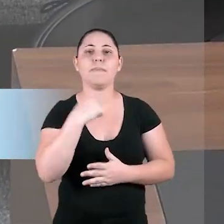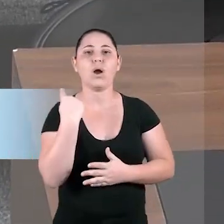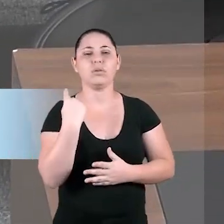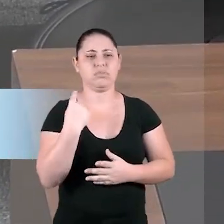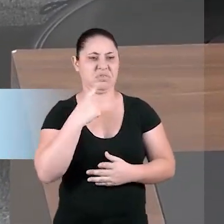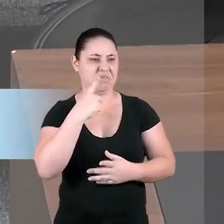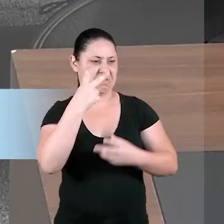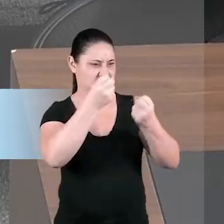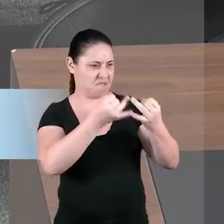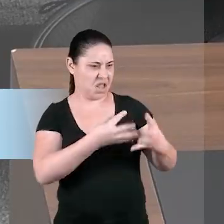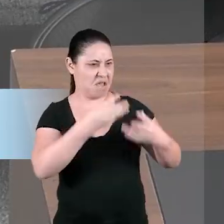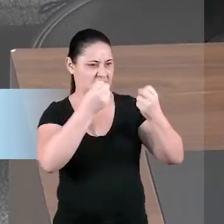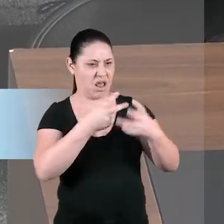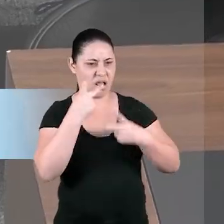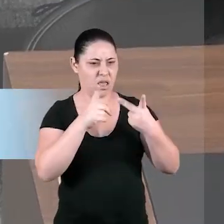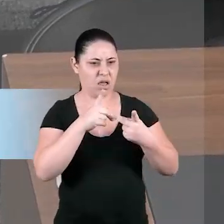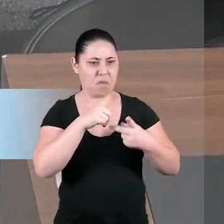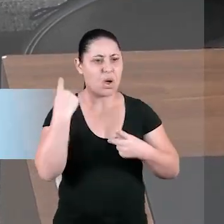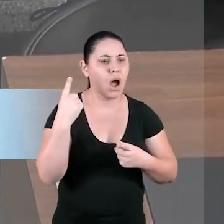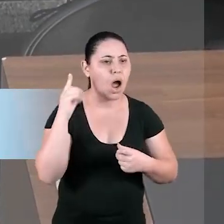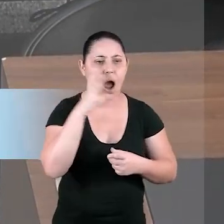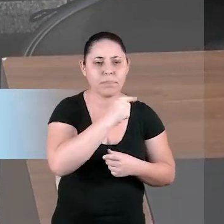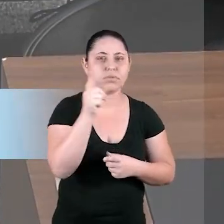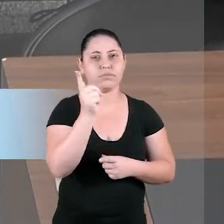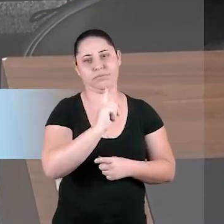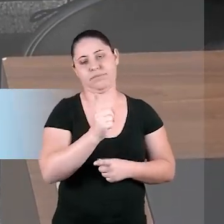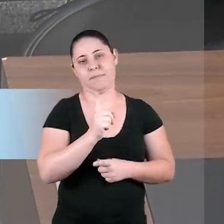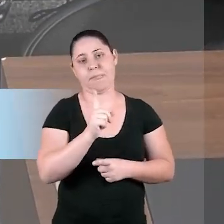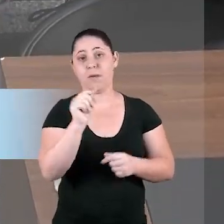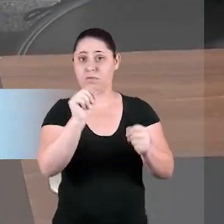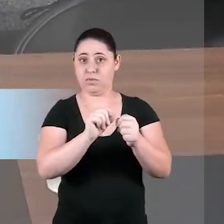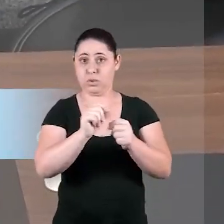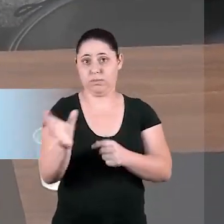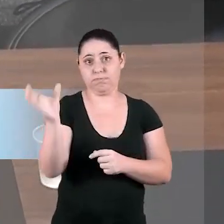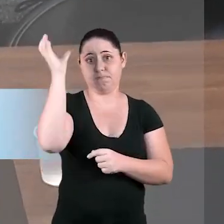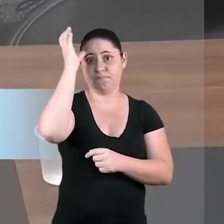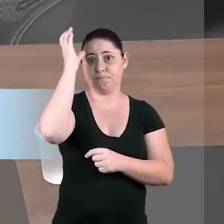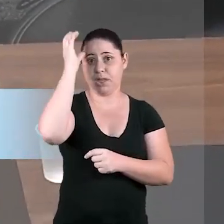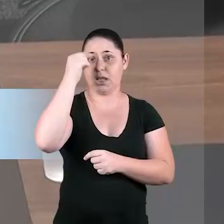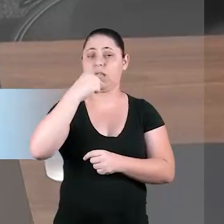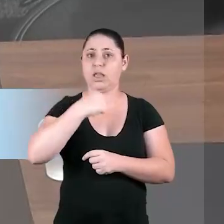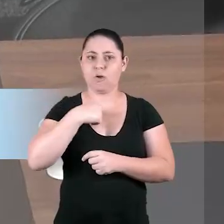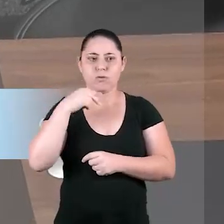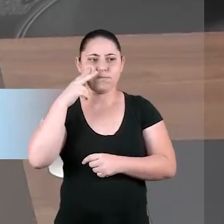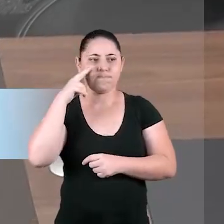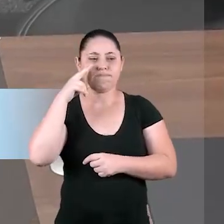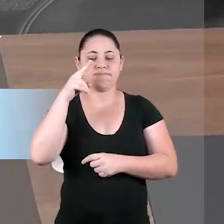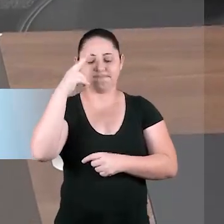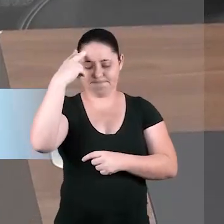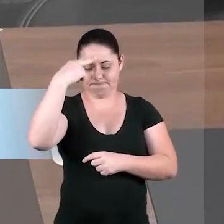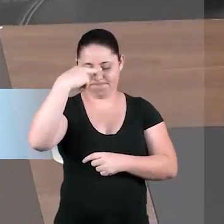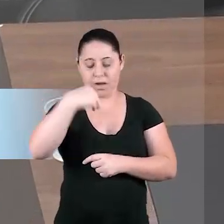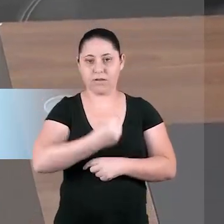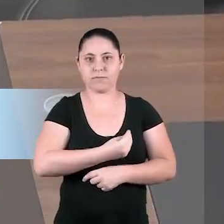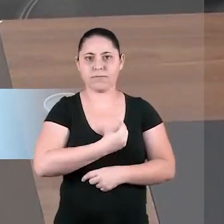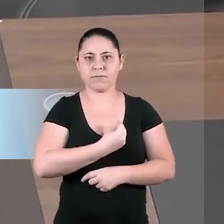falando disso? Eu falei assim, mas não vai fazer com que eu morra mais rápido. Na realidade, vai me tornar consciente, vai fazer com que eu veja